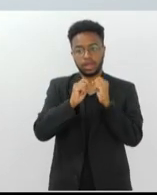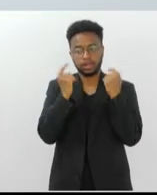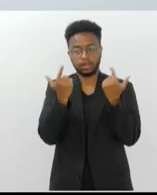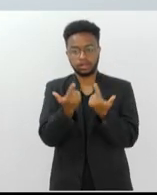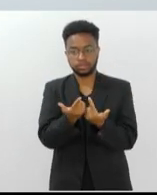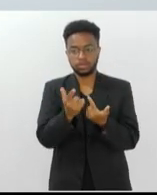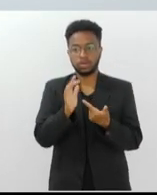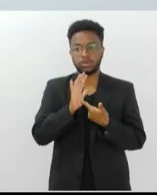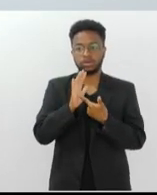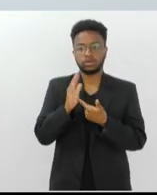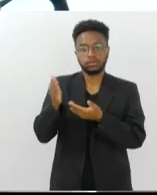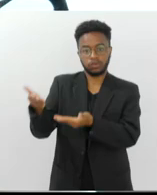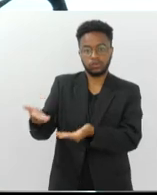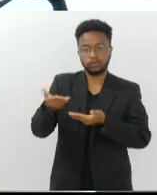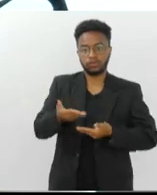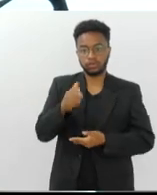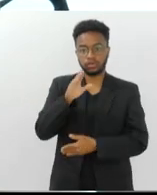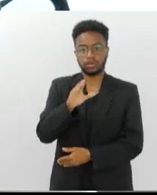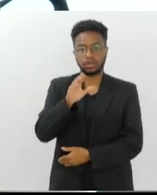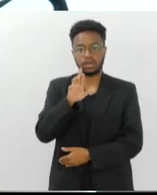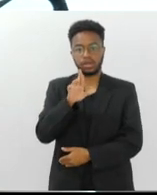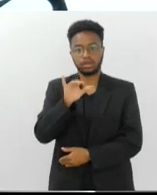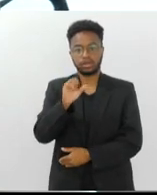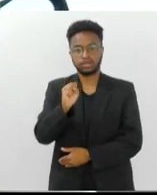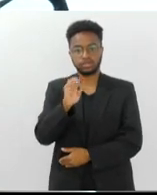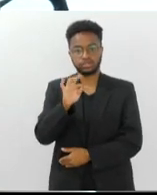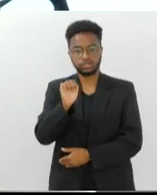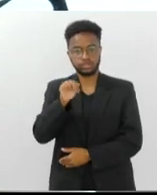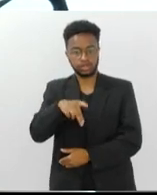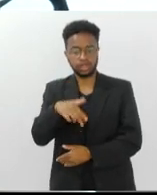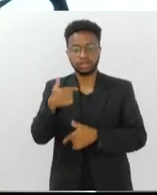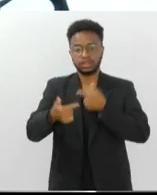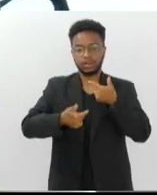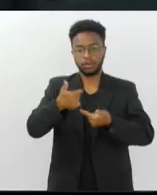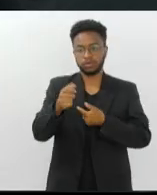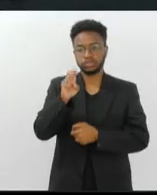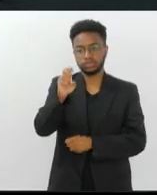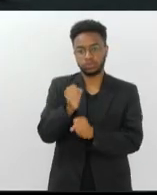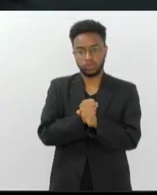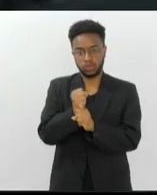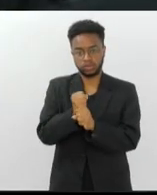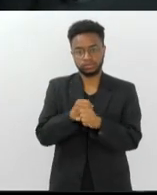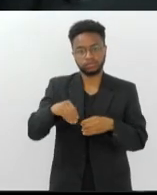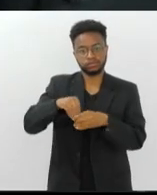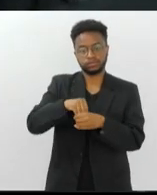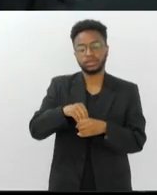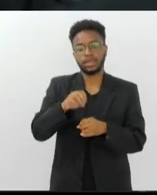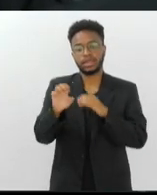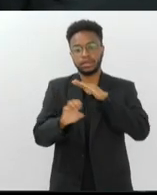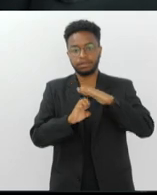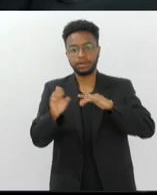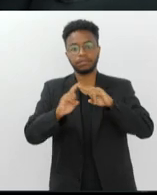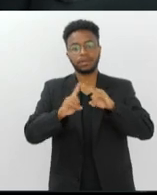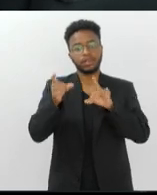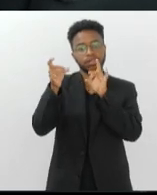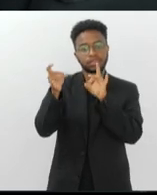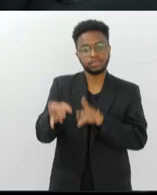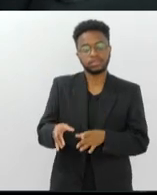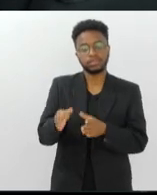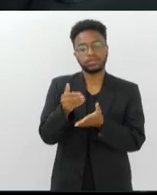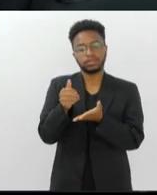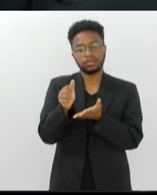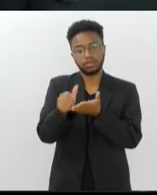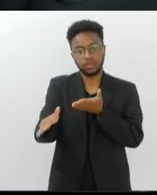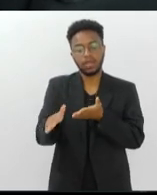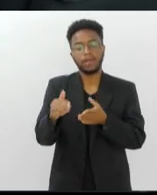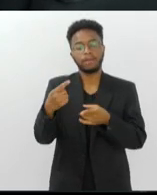trouxe Christian Smalls, que trabalhou por 5 anos na empresa e foi demitido por lutar pela criação,